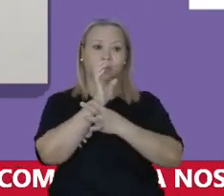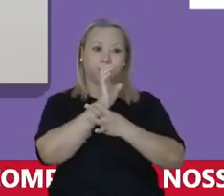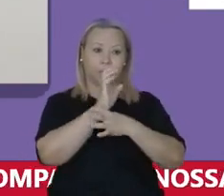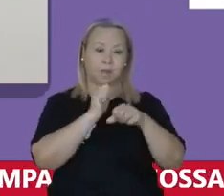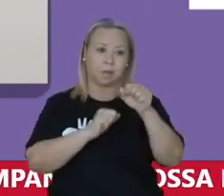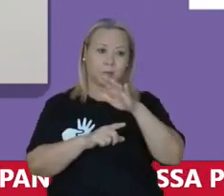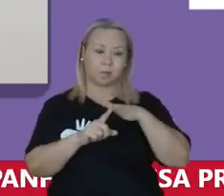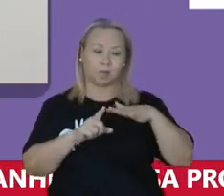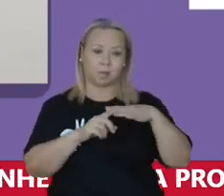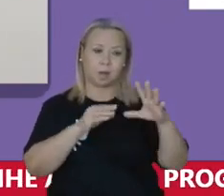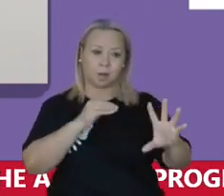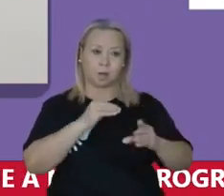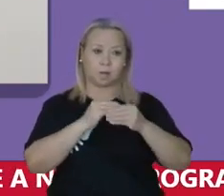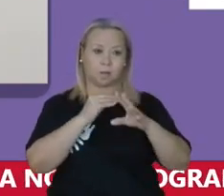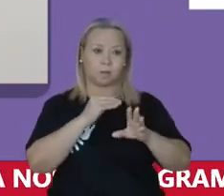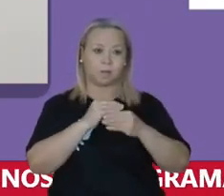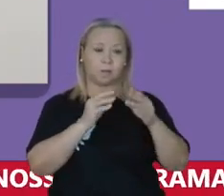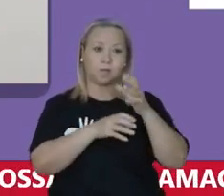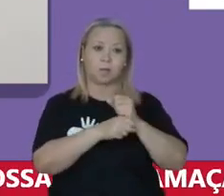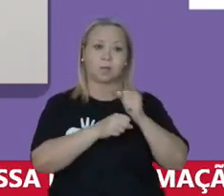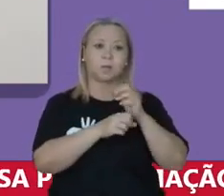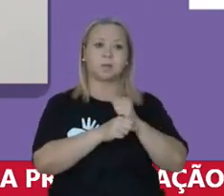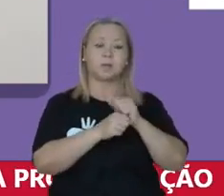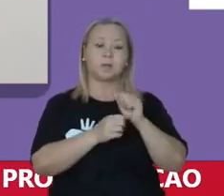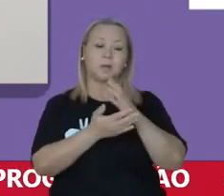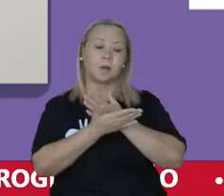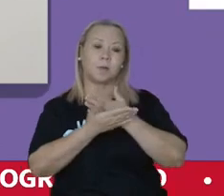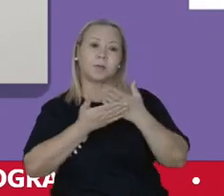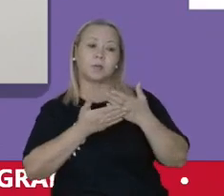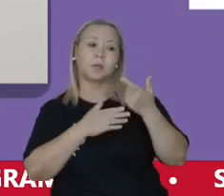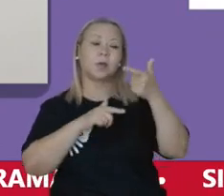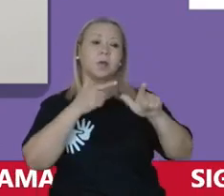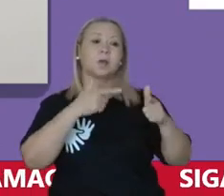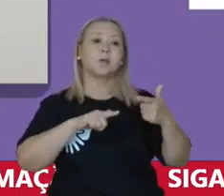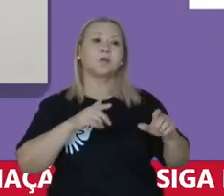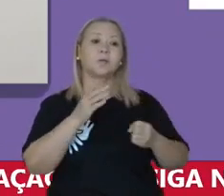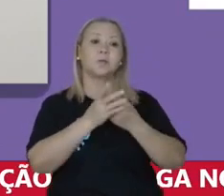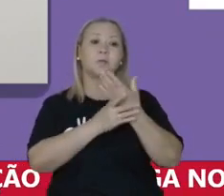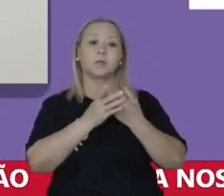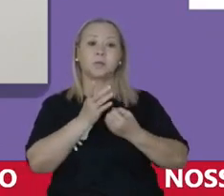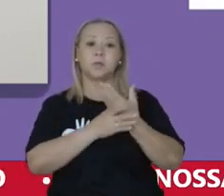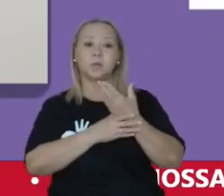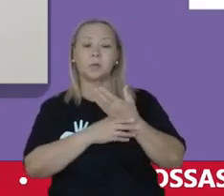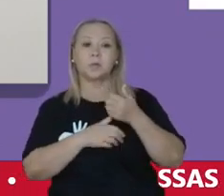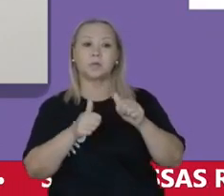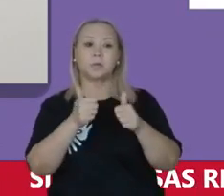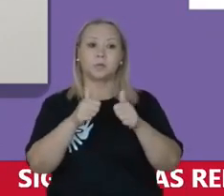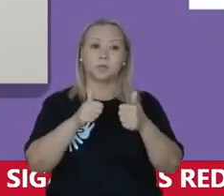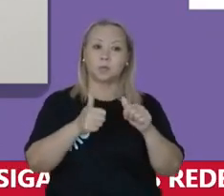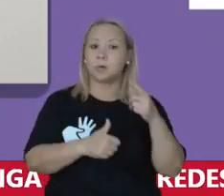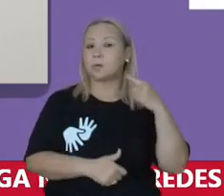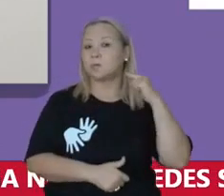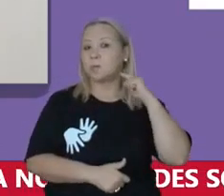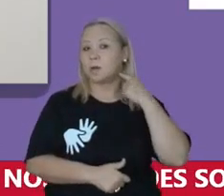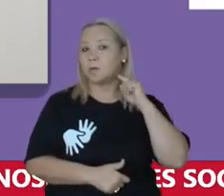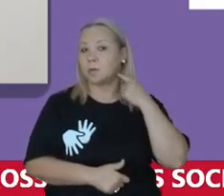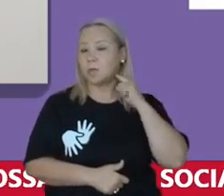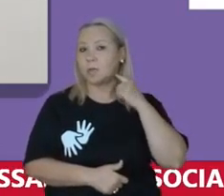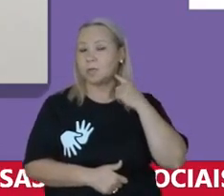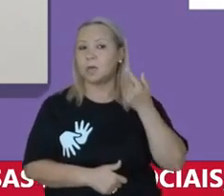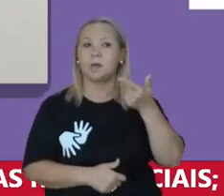complementa a receita a partir de outras fontes, como jogos lotéricos, etc.